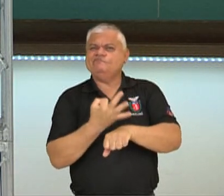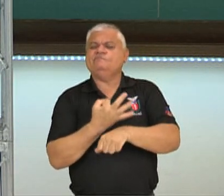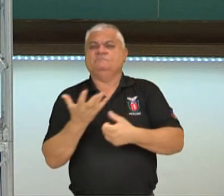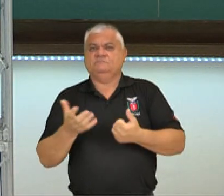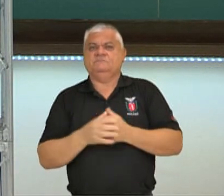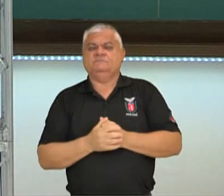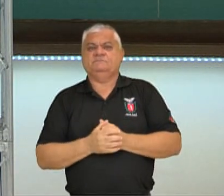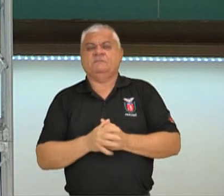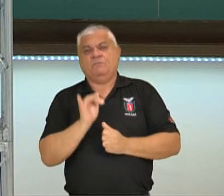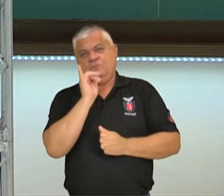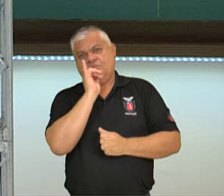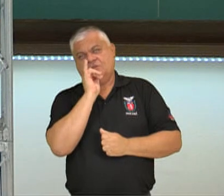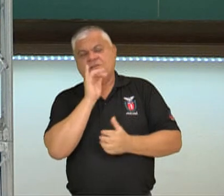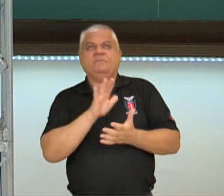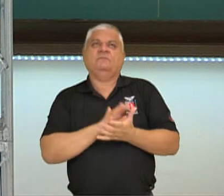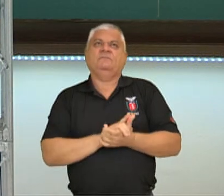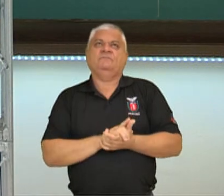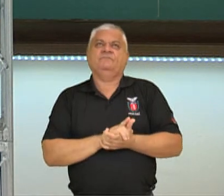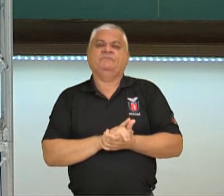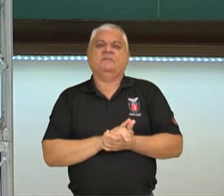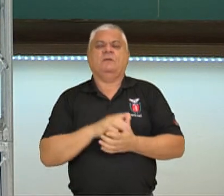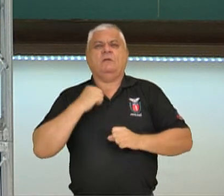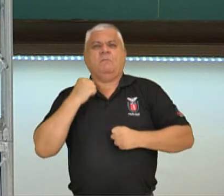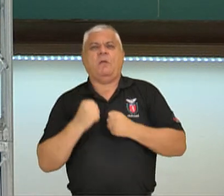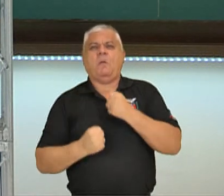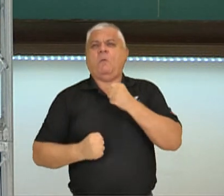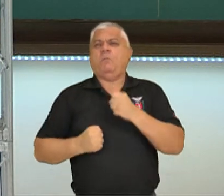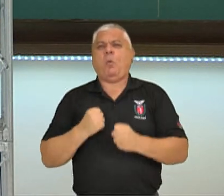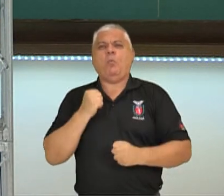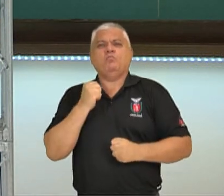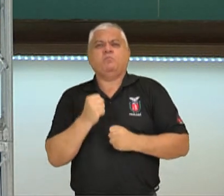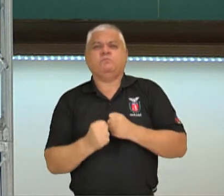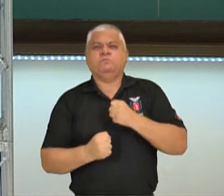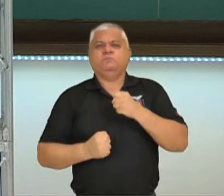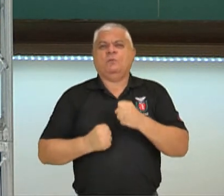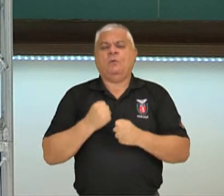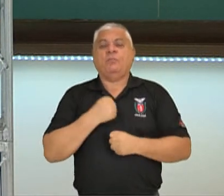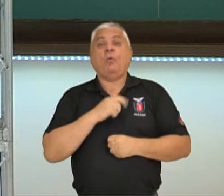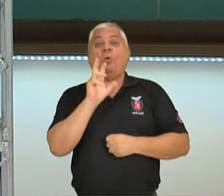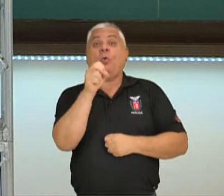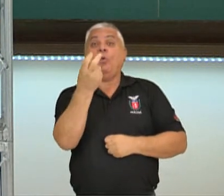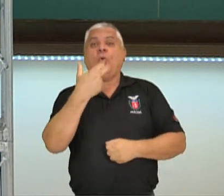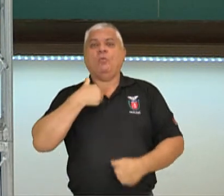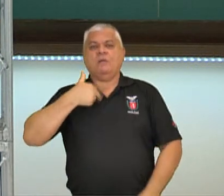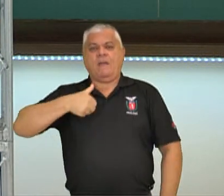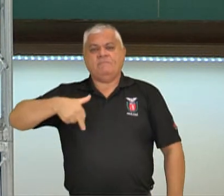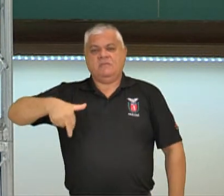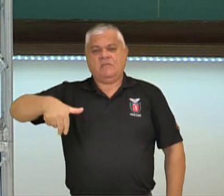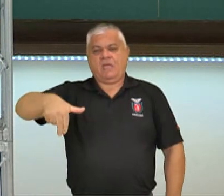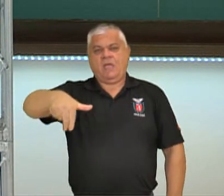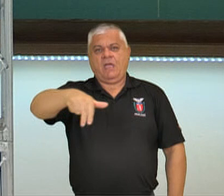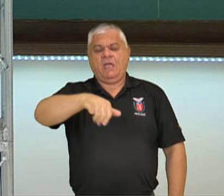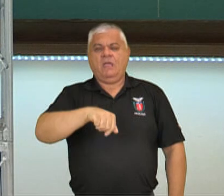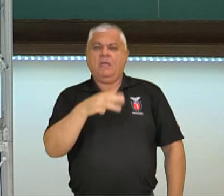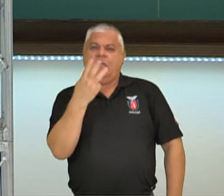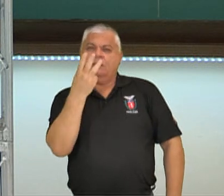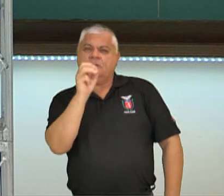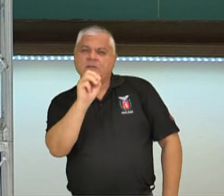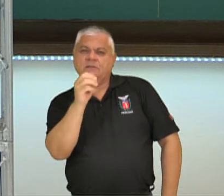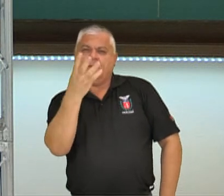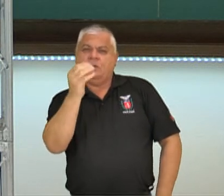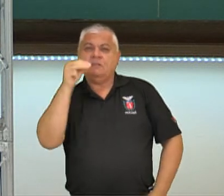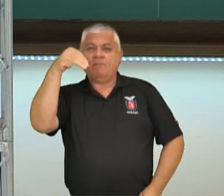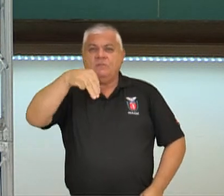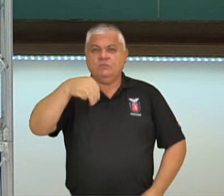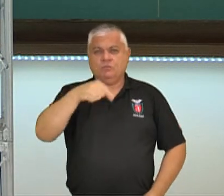Por exemplo, eu consegui correr ou mesmo fazer uma caminhada por 30, 40